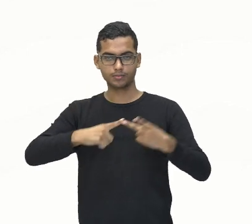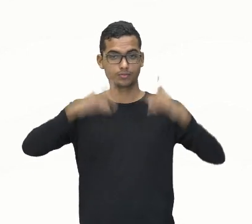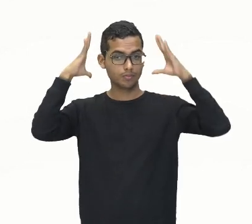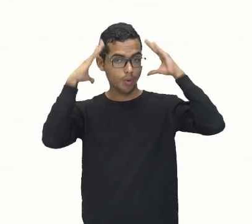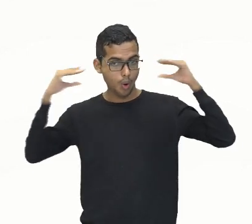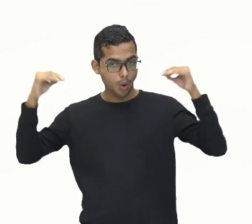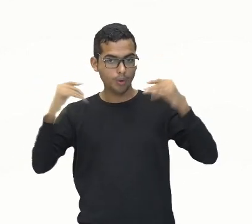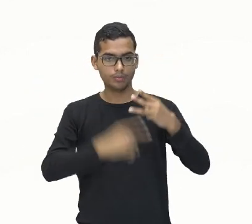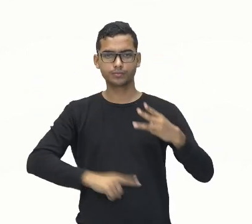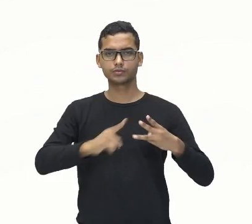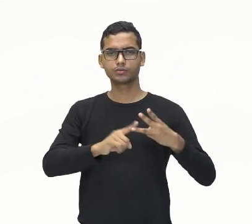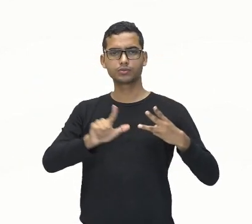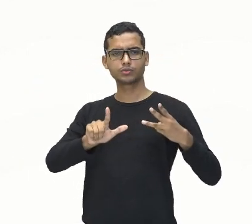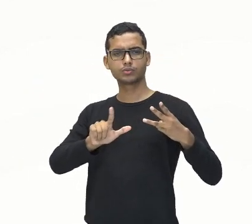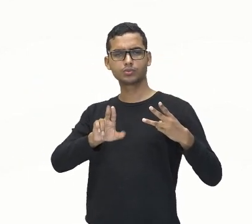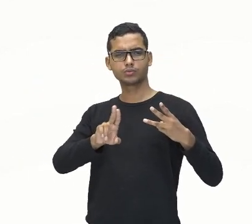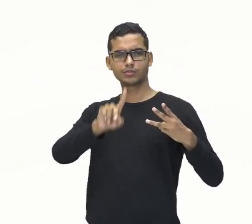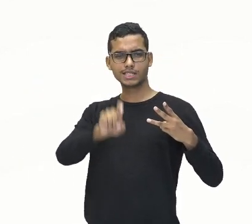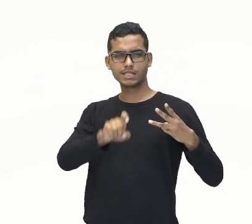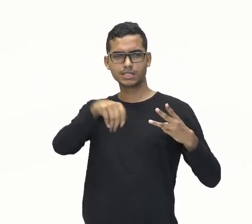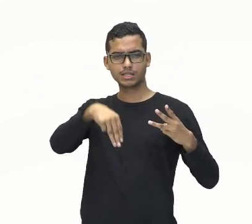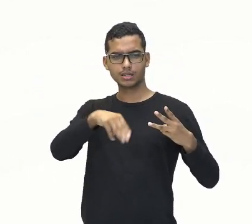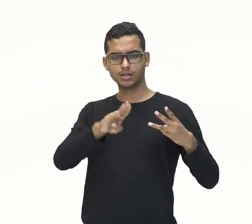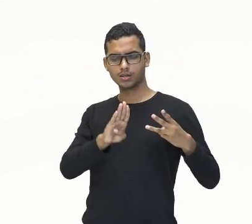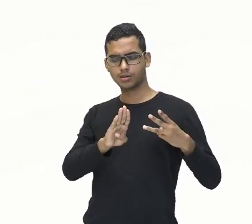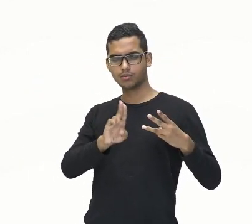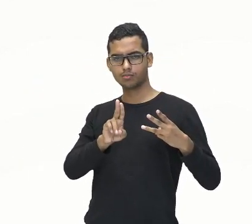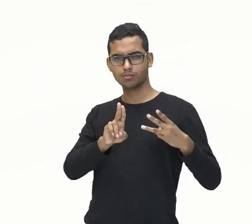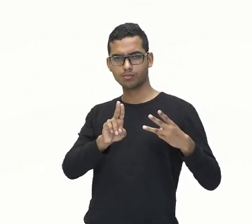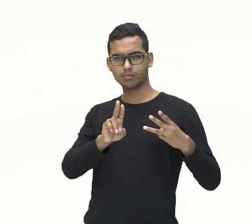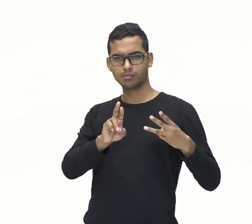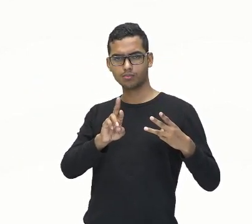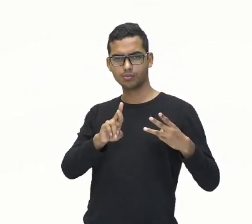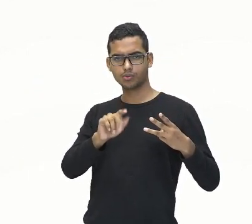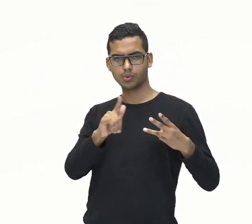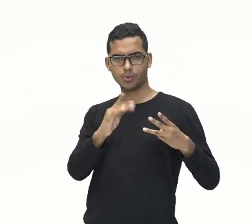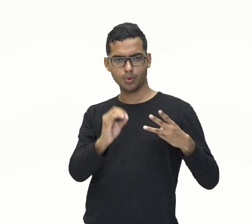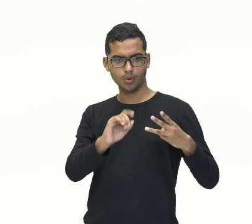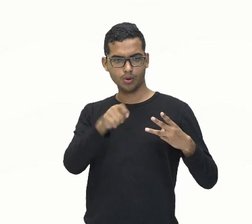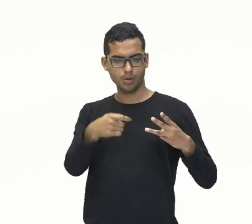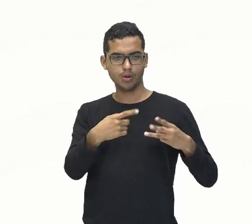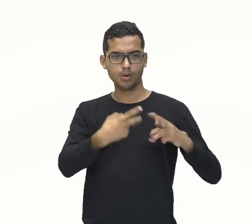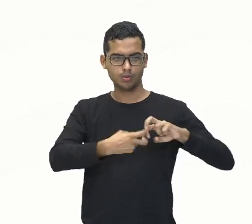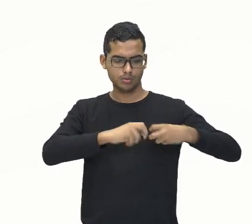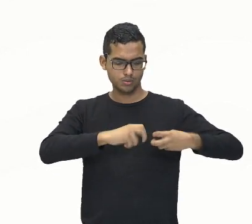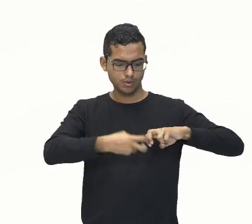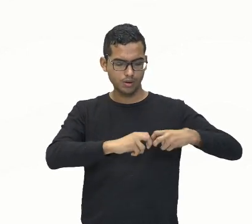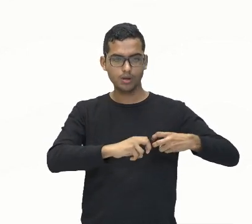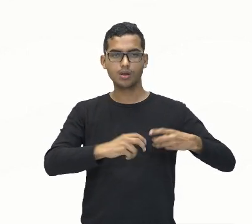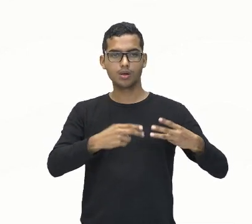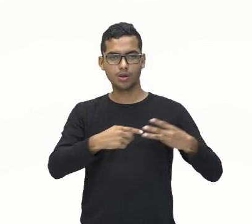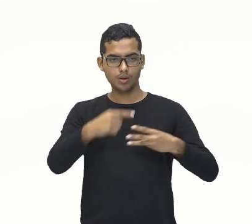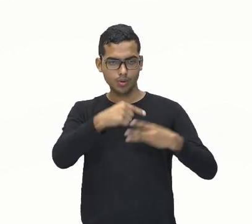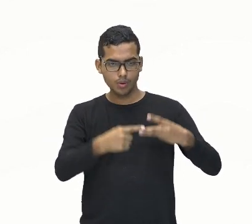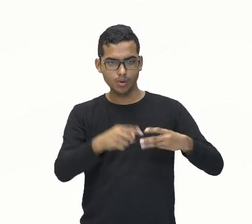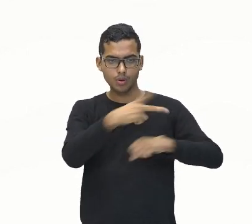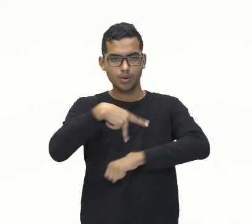Luxemburgo para melhorar a economia desses países. Surge assim